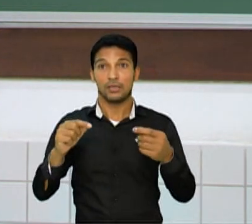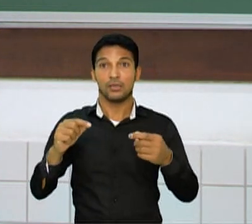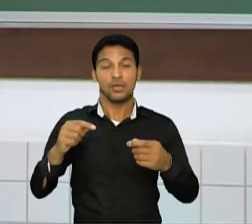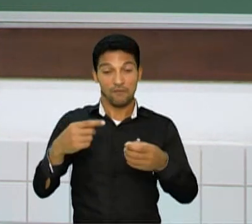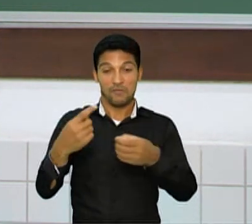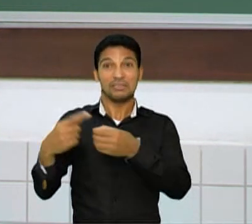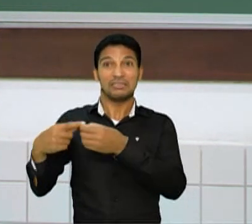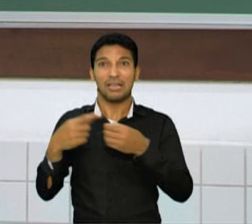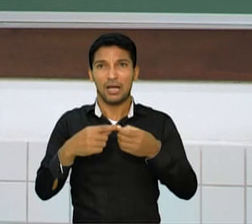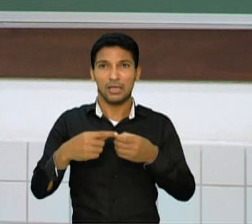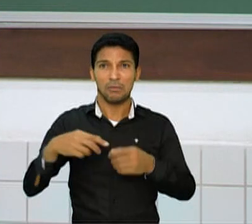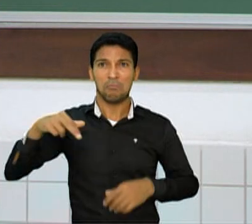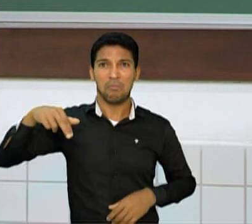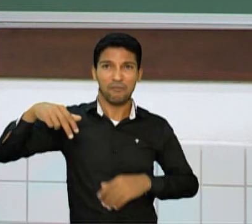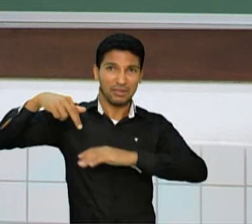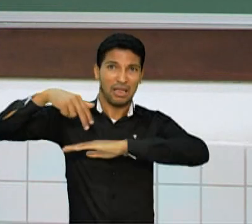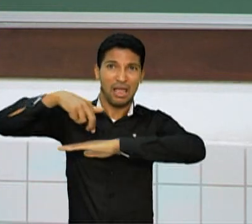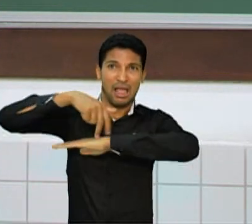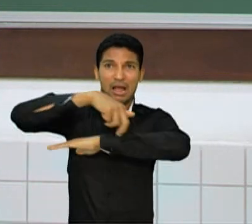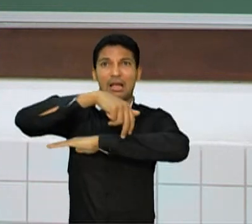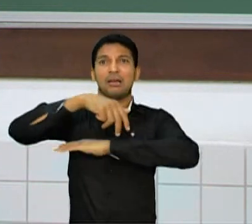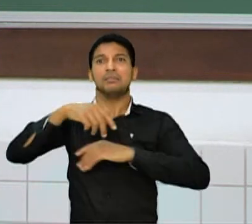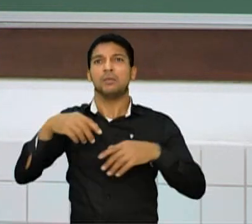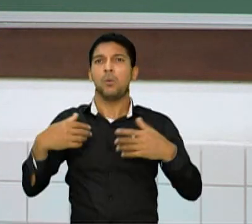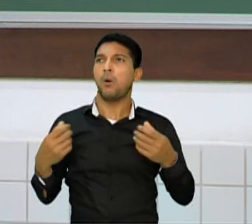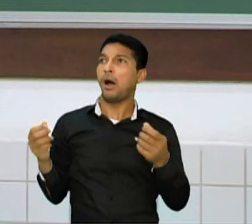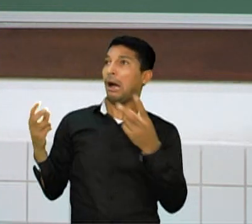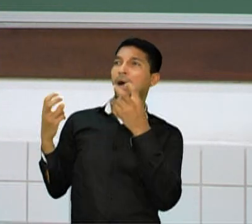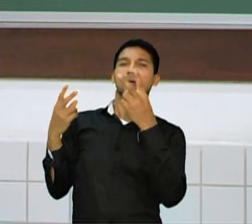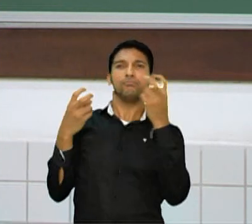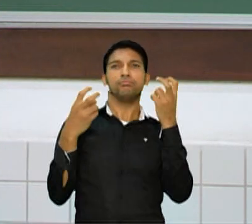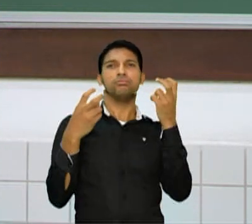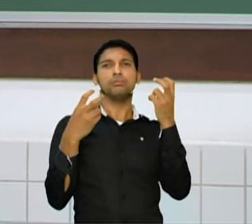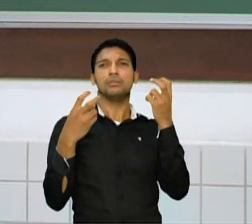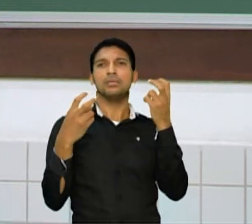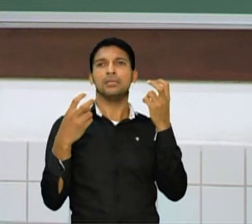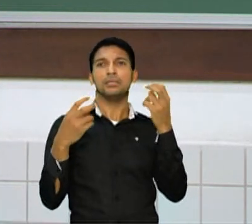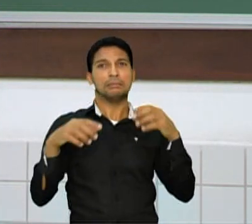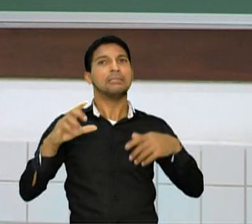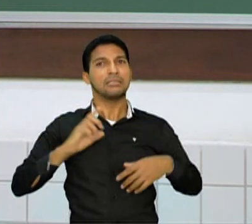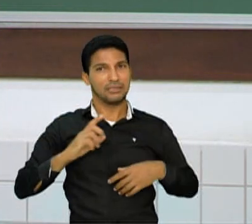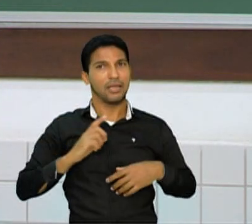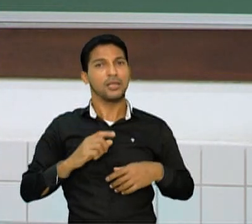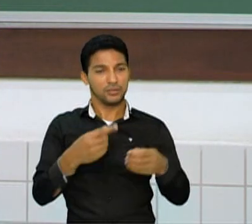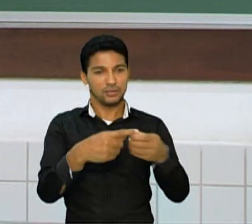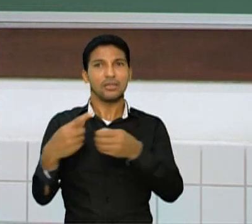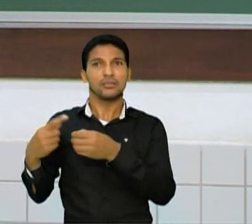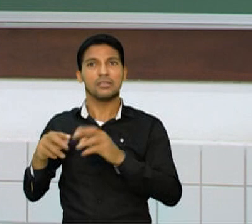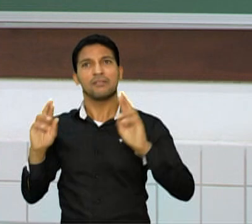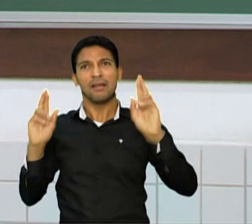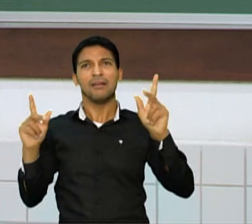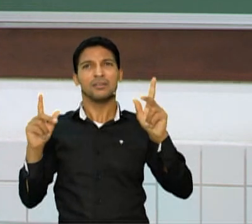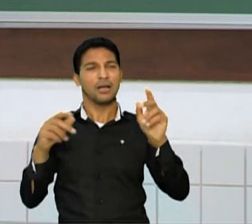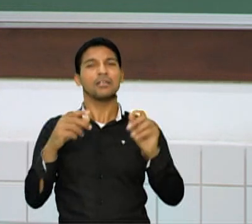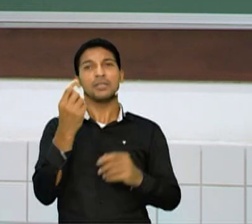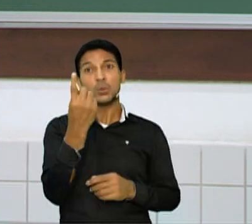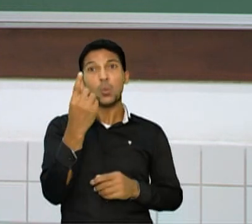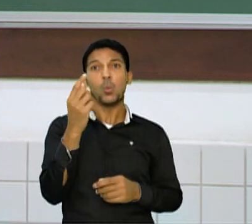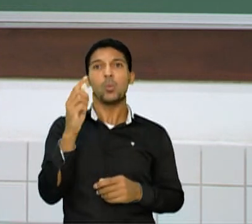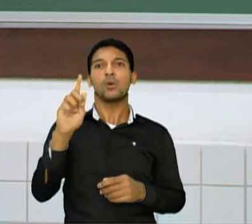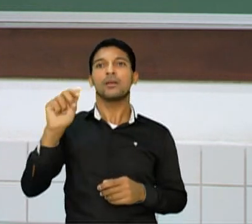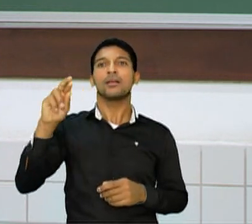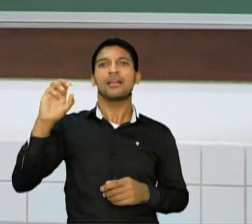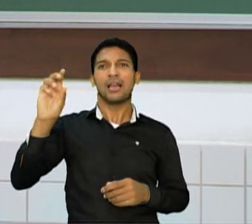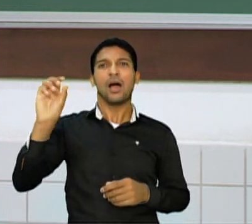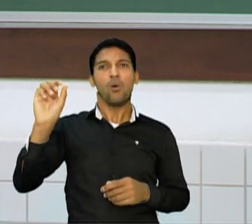entre essas áreas, são percepções que até chegam a 1 grau de diferença, ou até mais, no decorrer dos nossos